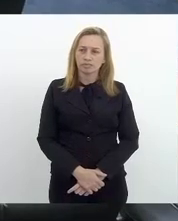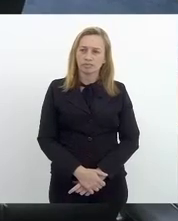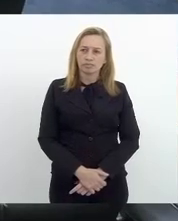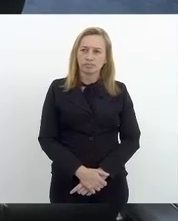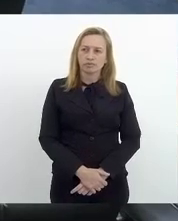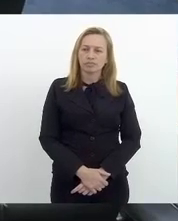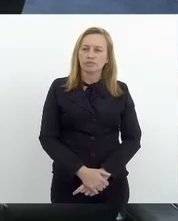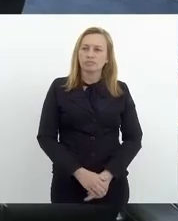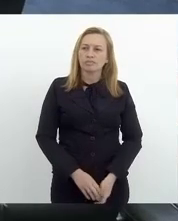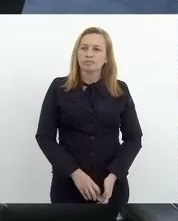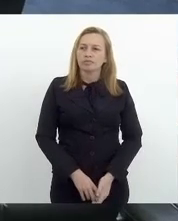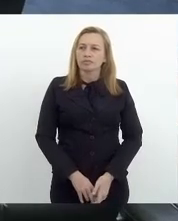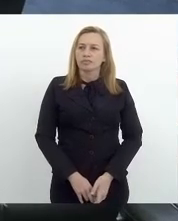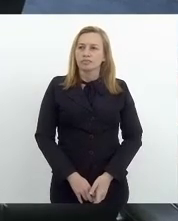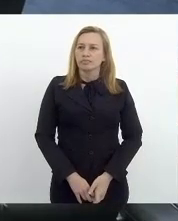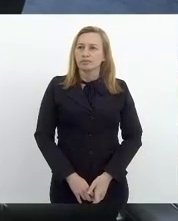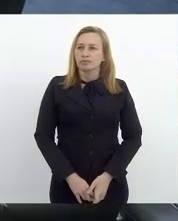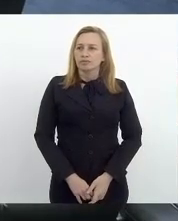o